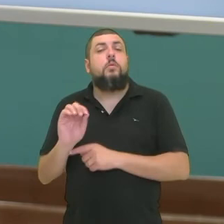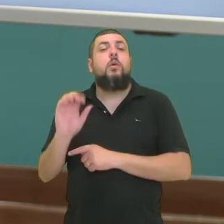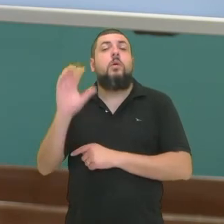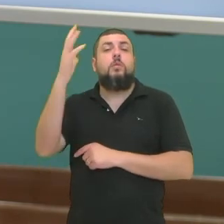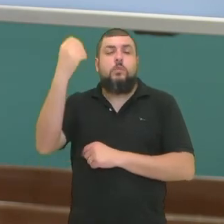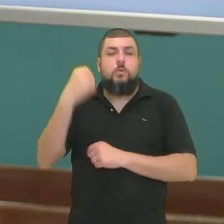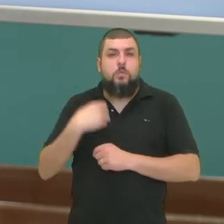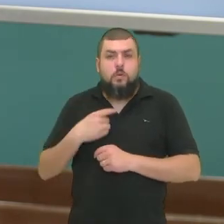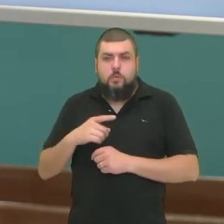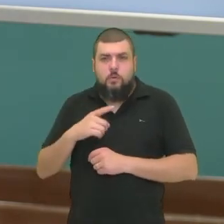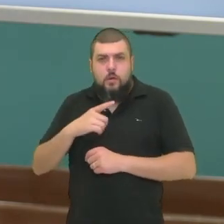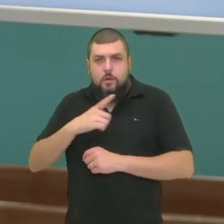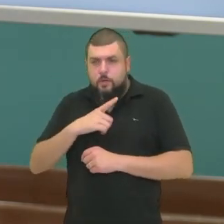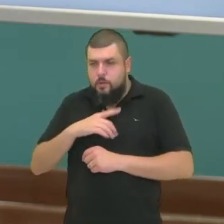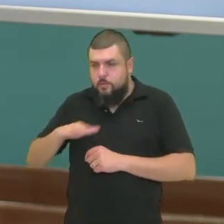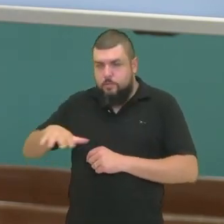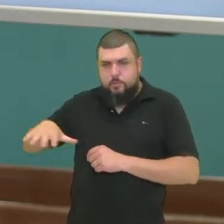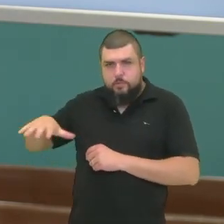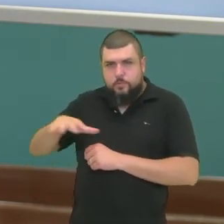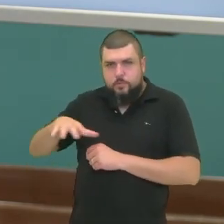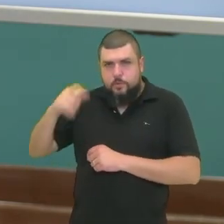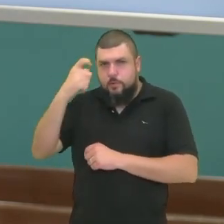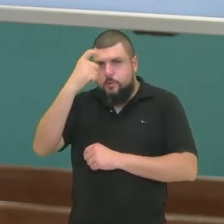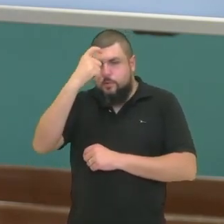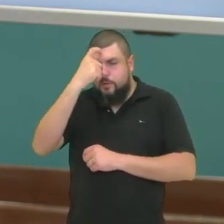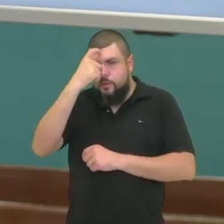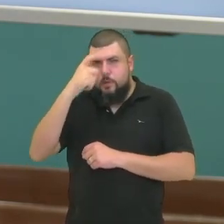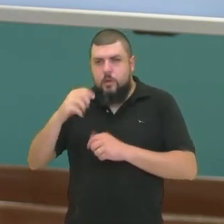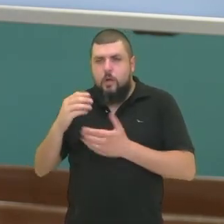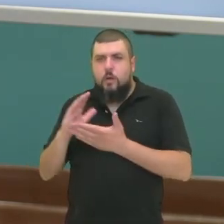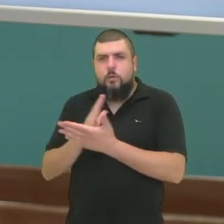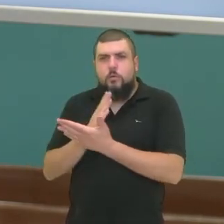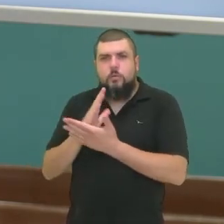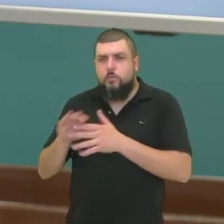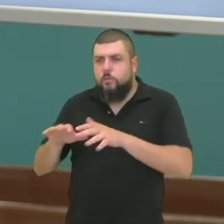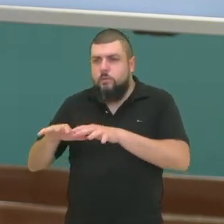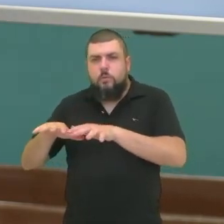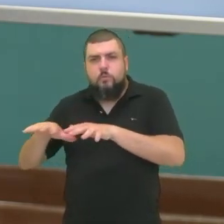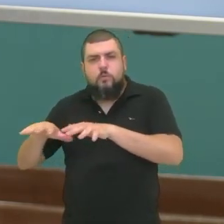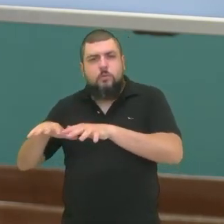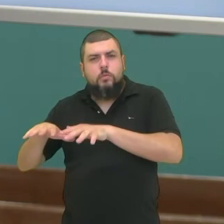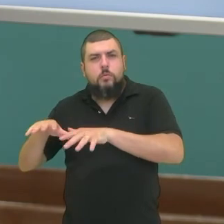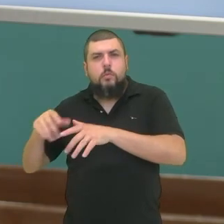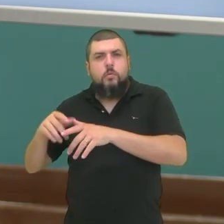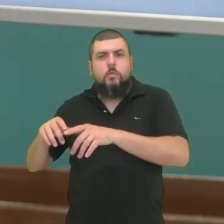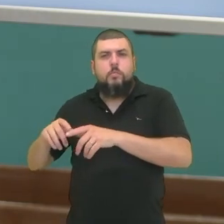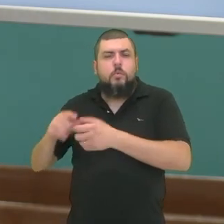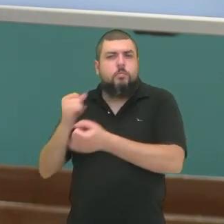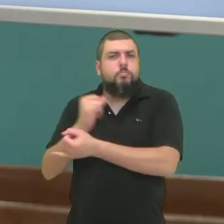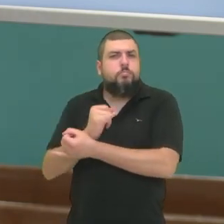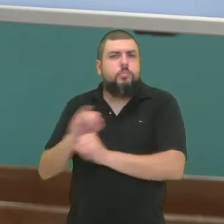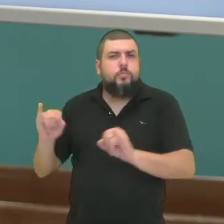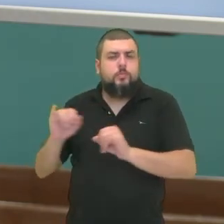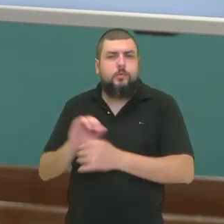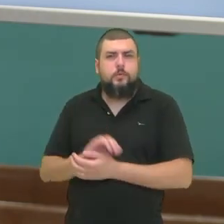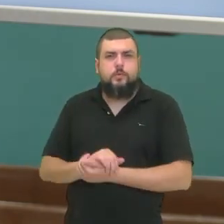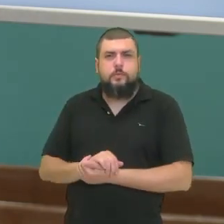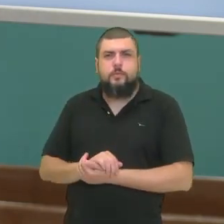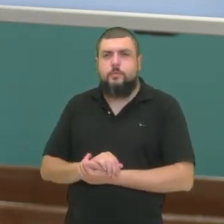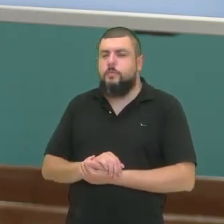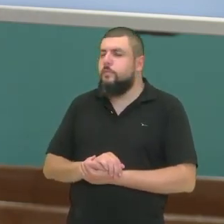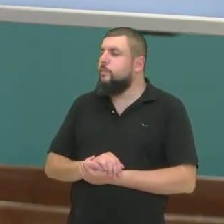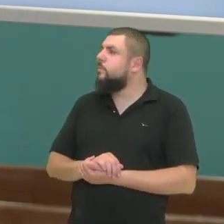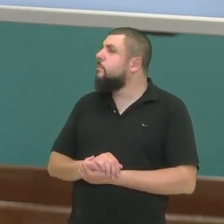né, e os movimentos separatistas não, de independência, liderados por Gandhi. 2 grandes correntes se